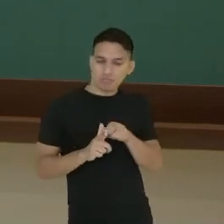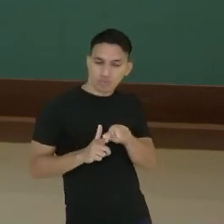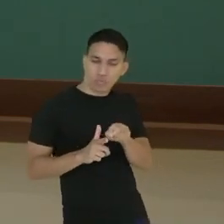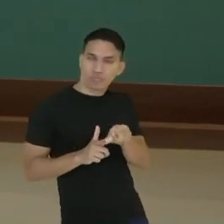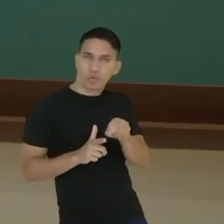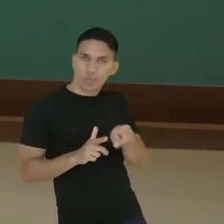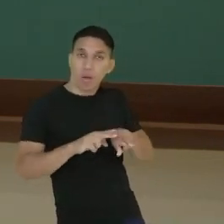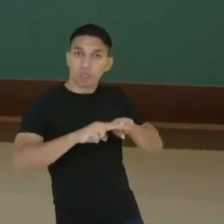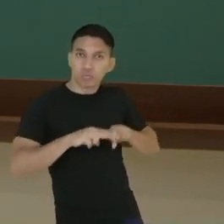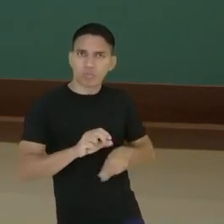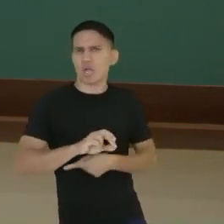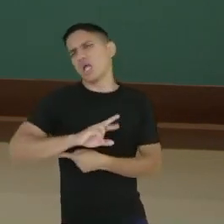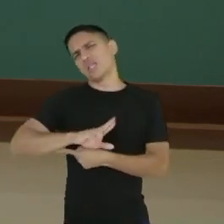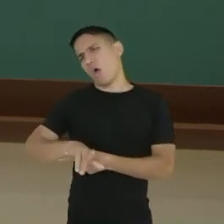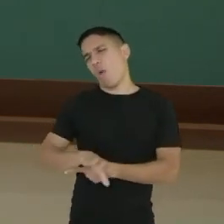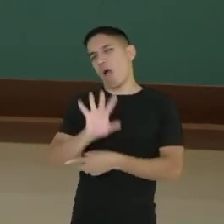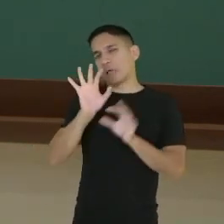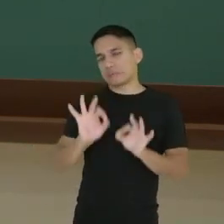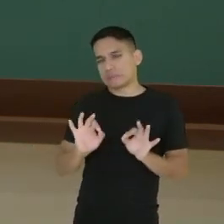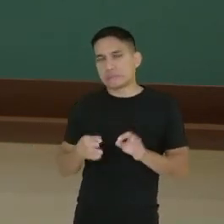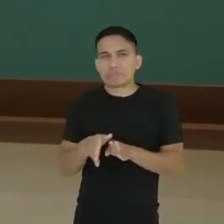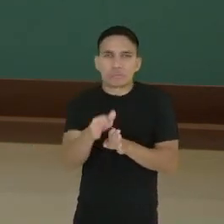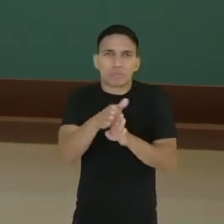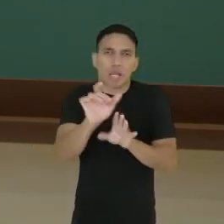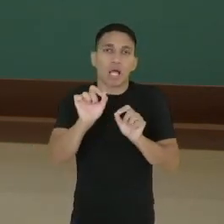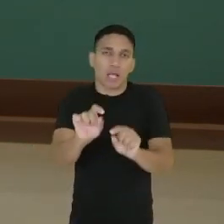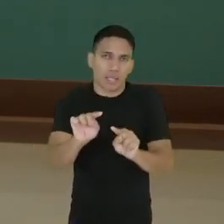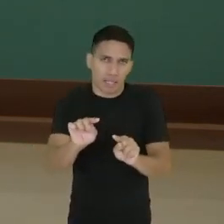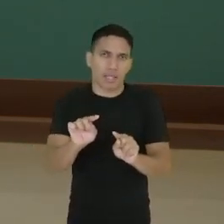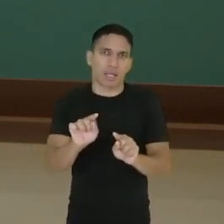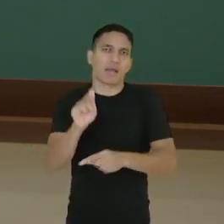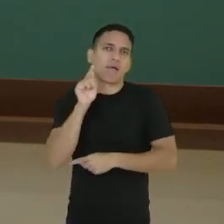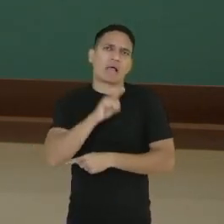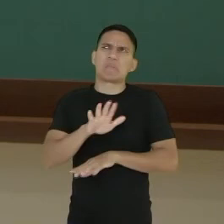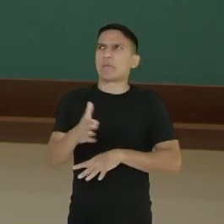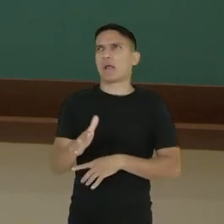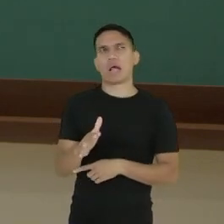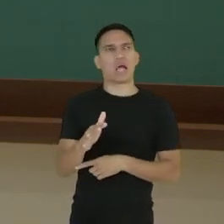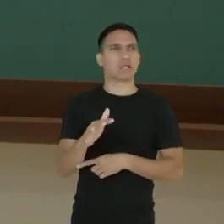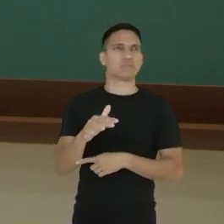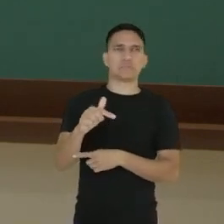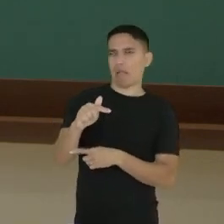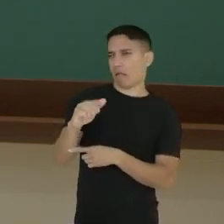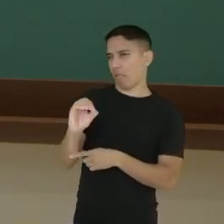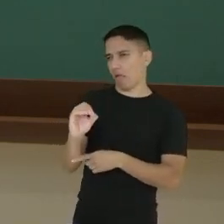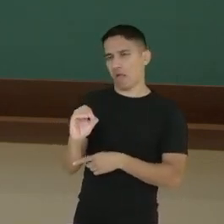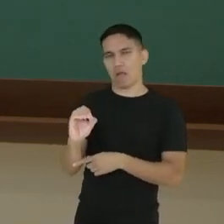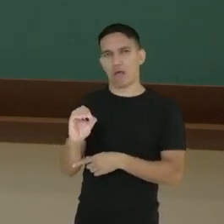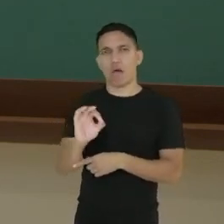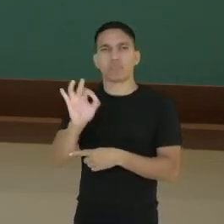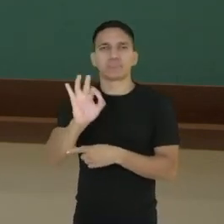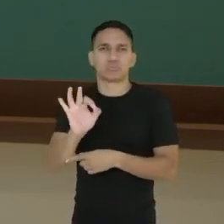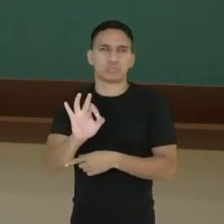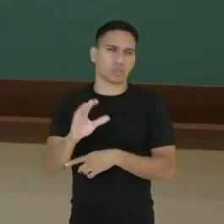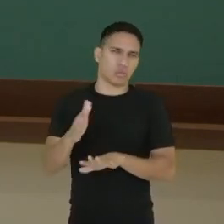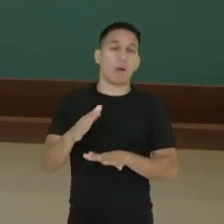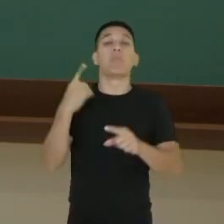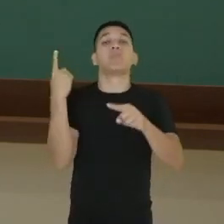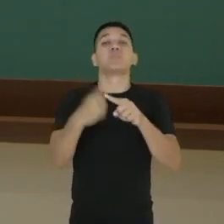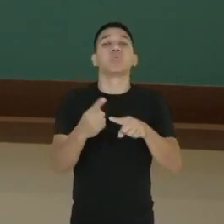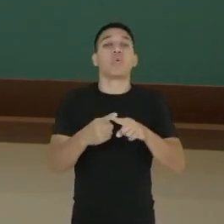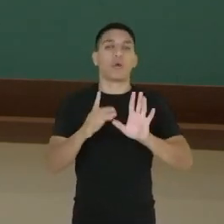Então, ele não é muito recomendado. Ele tem uma eficácia de uns 70%, talvez menos. Por quê?